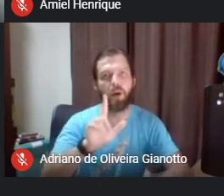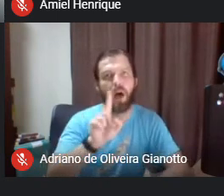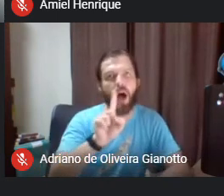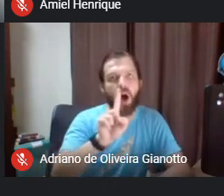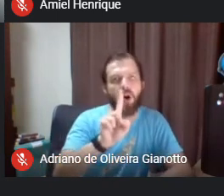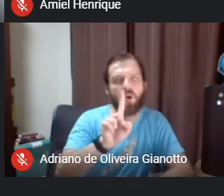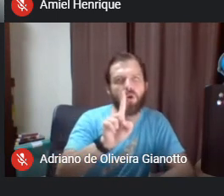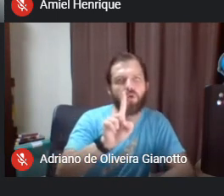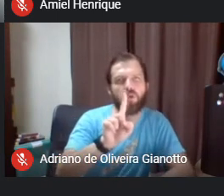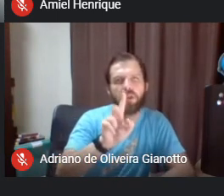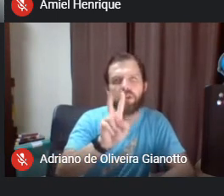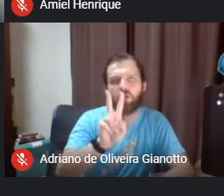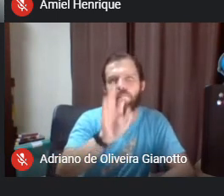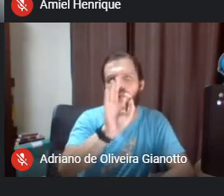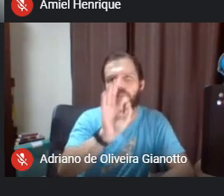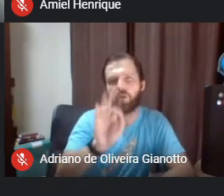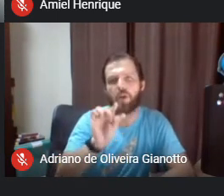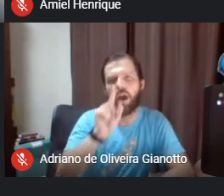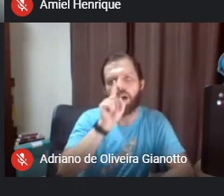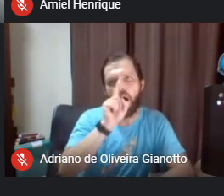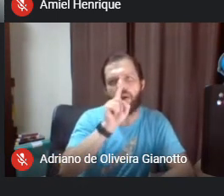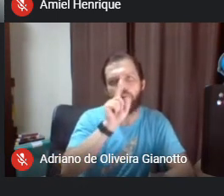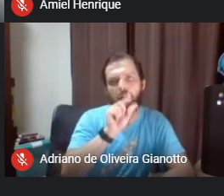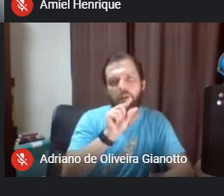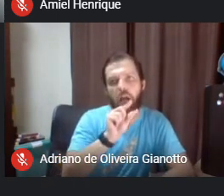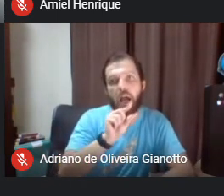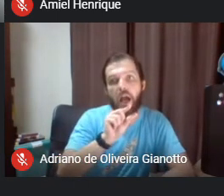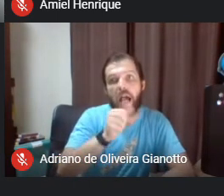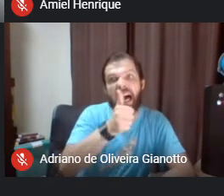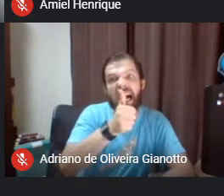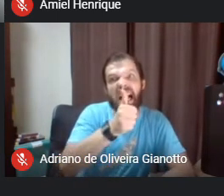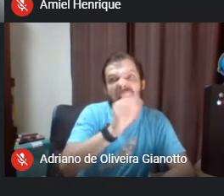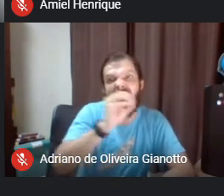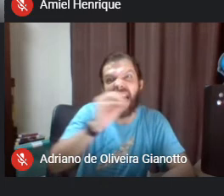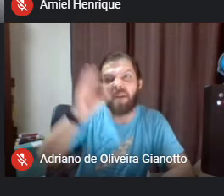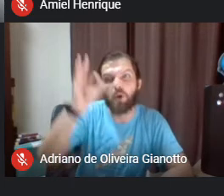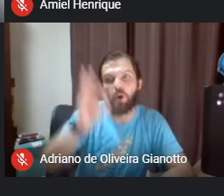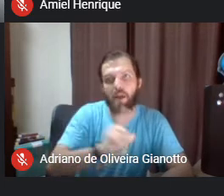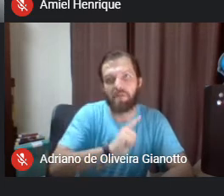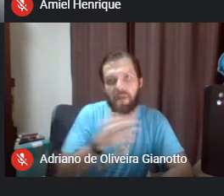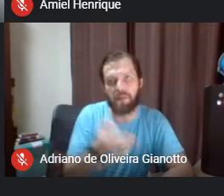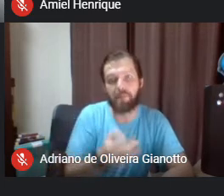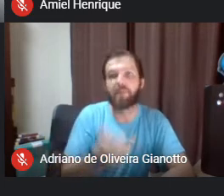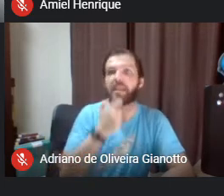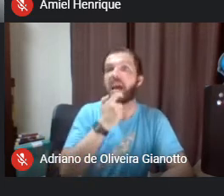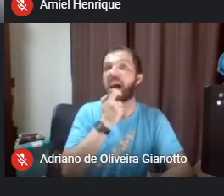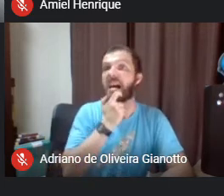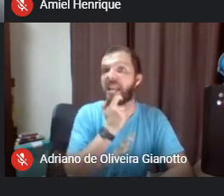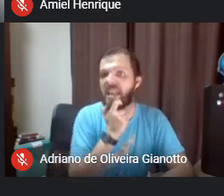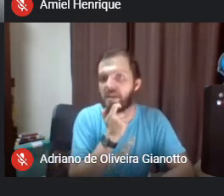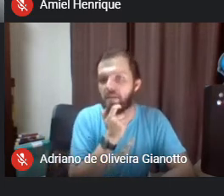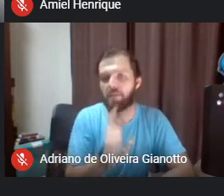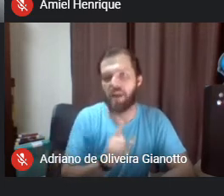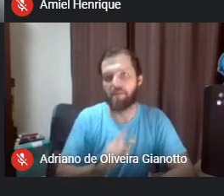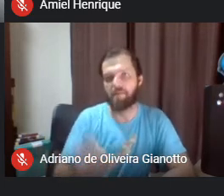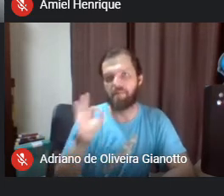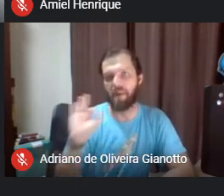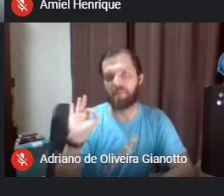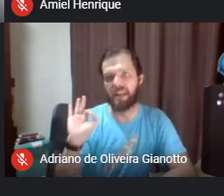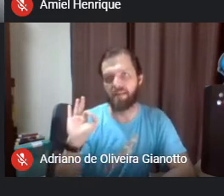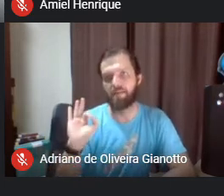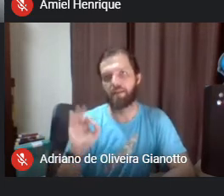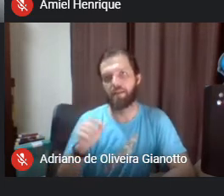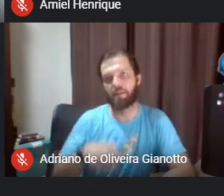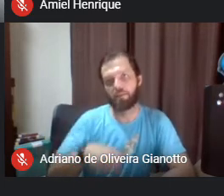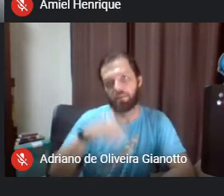intérpretes por videochamada, tem 12% das pessoas que são